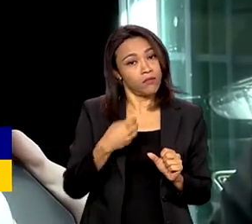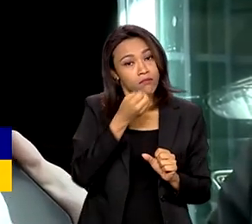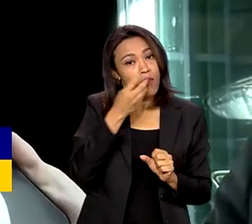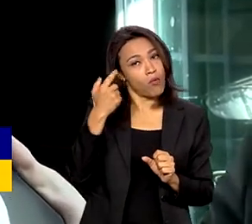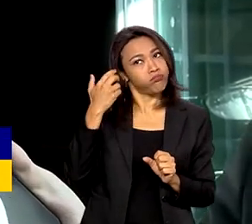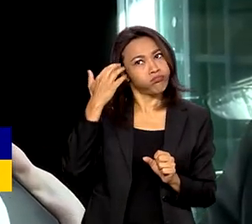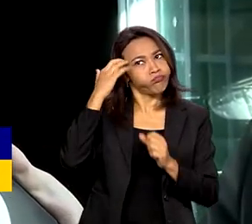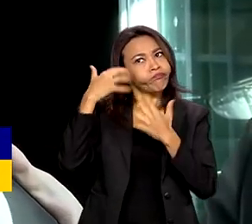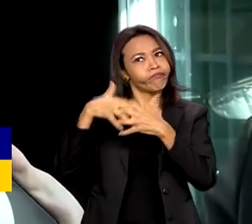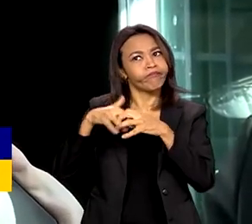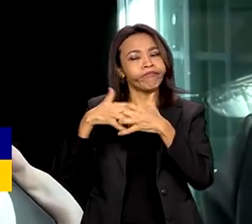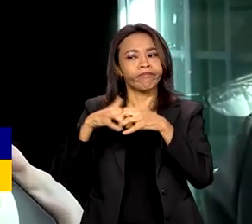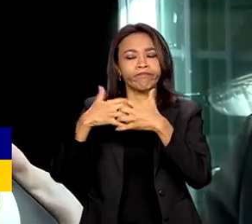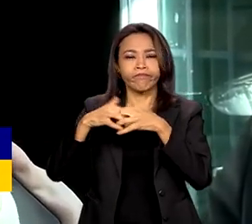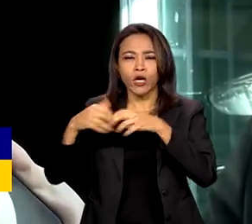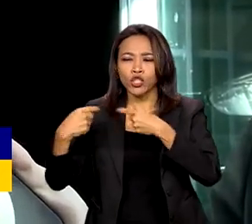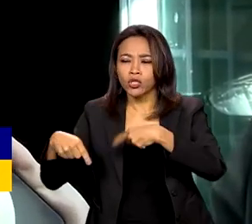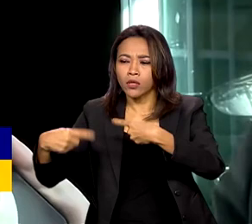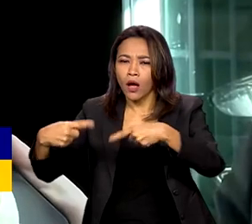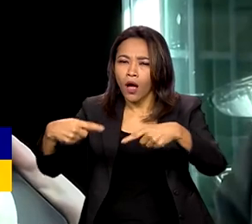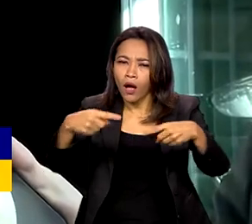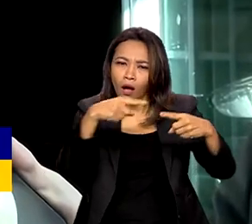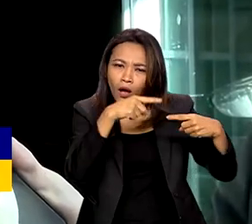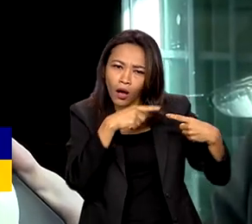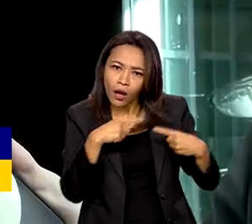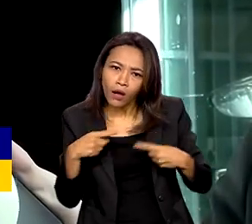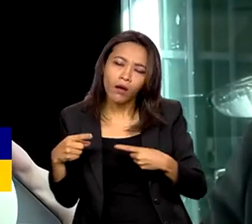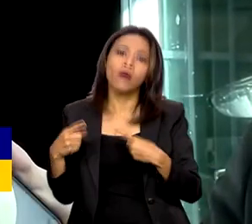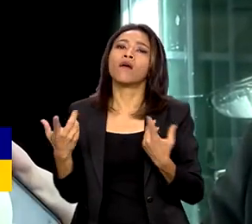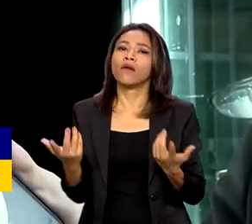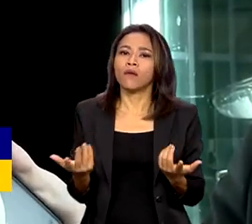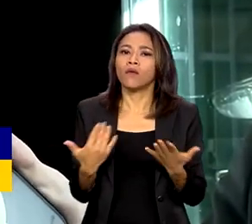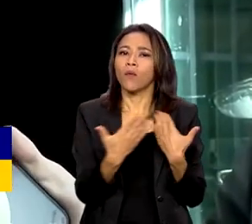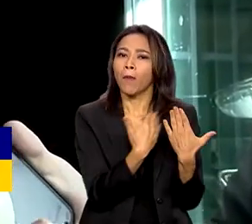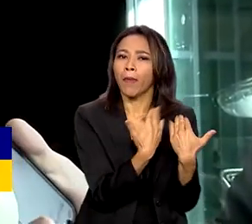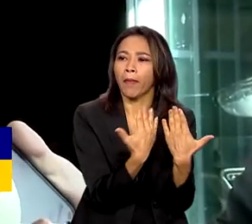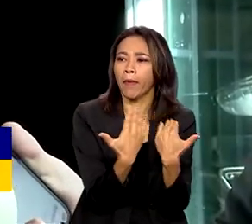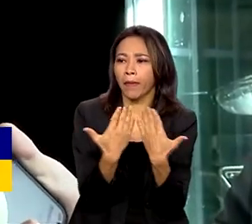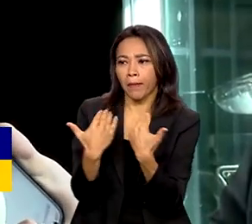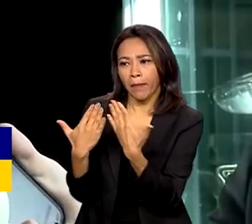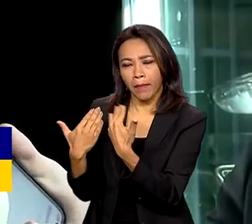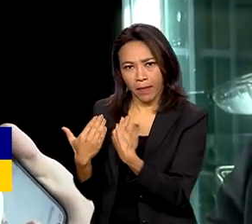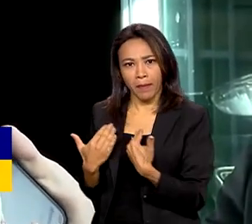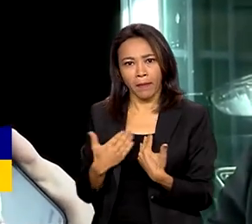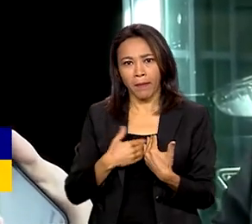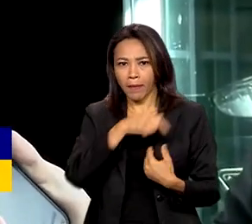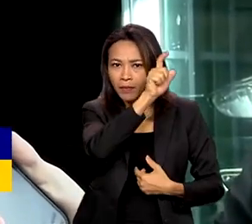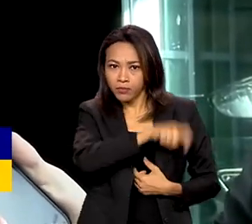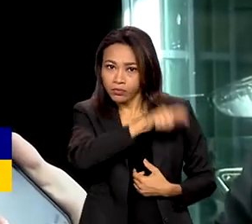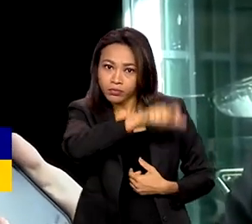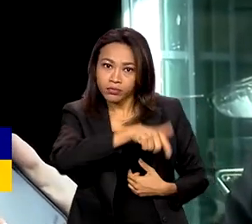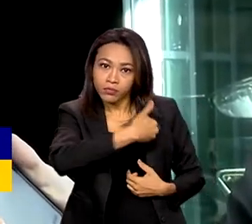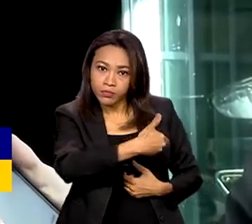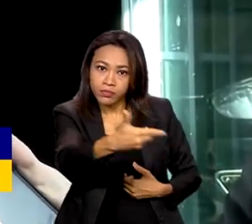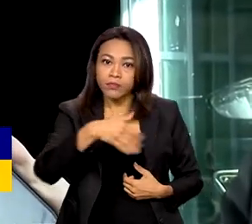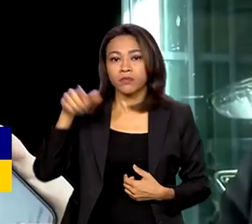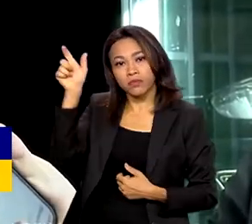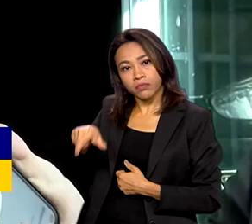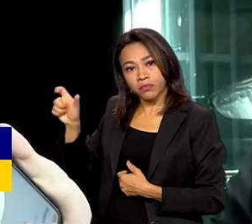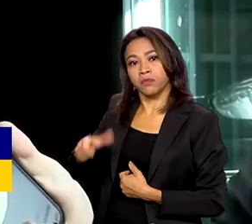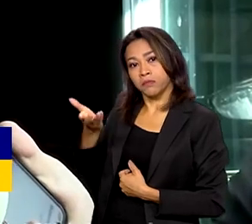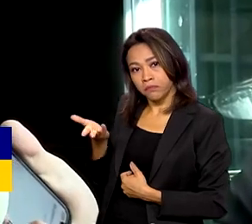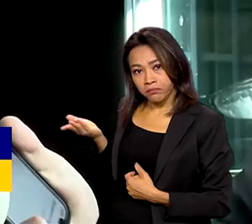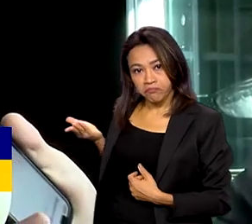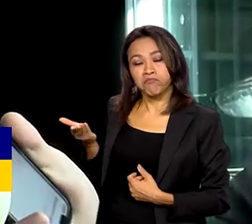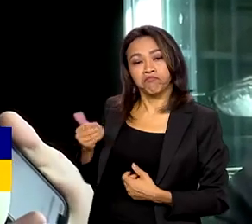diálogo, com disposição, né? Com disponibilidade, né? Estamos sempre abertos